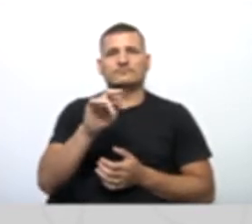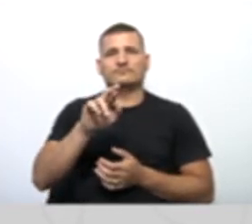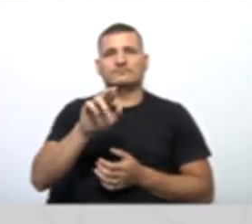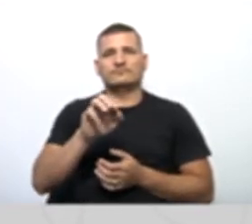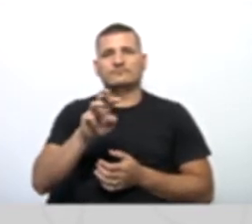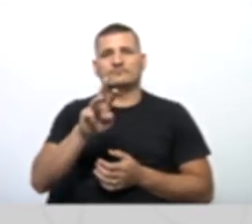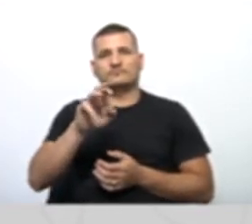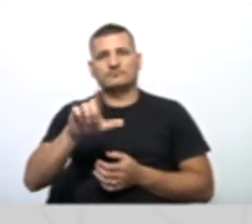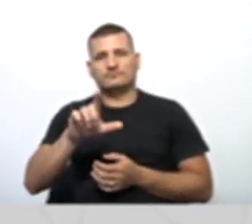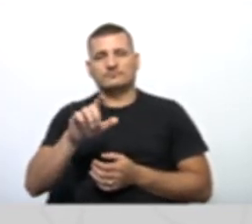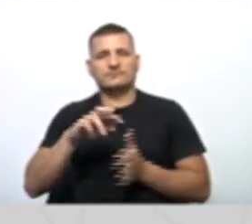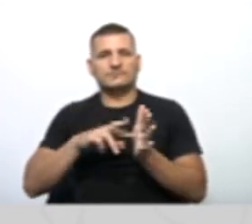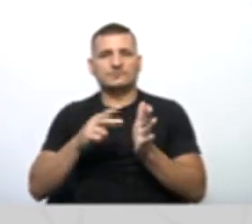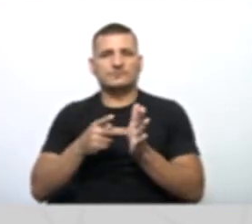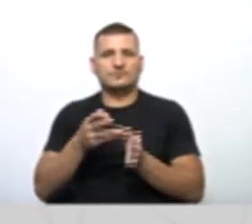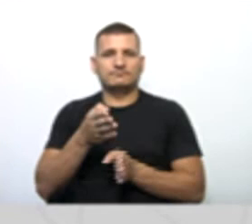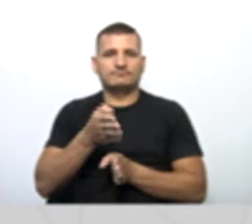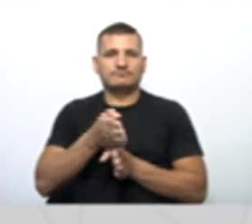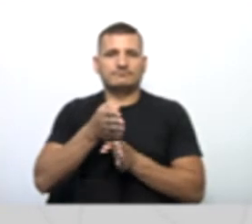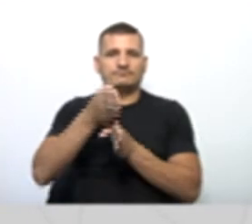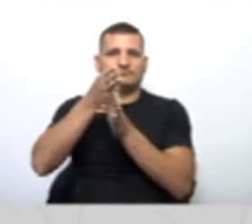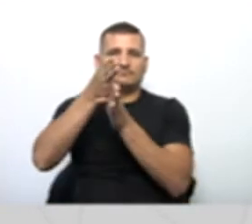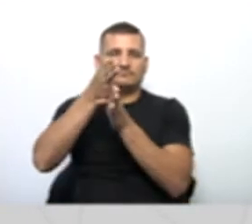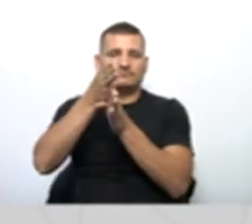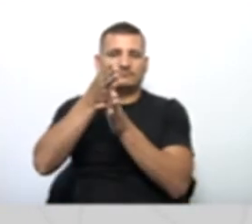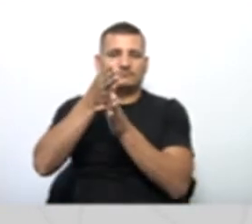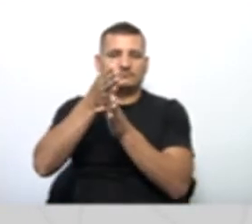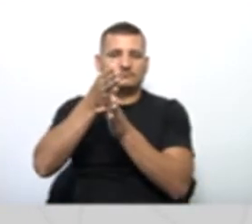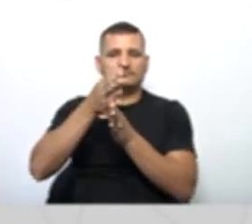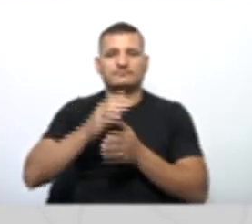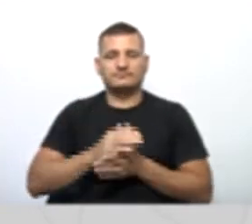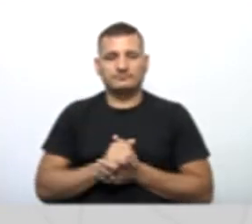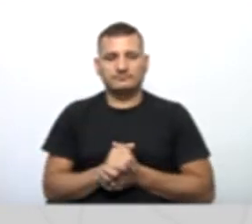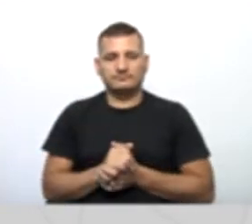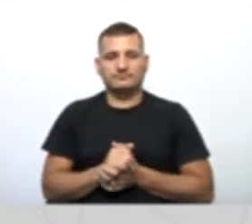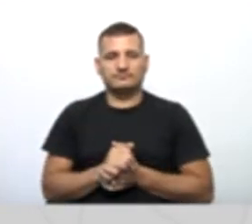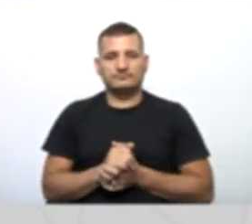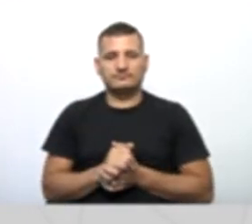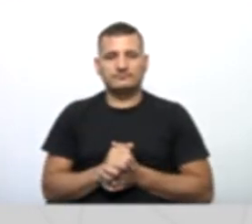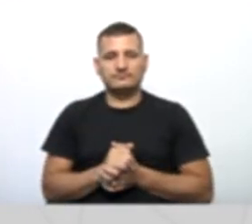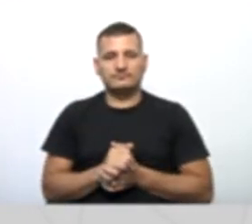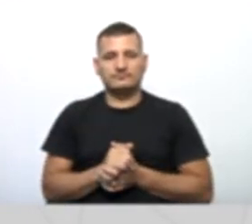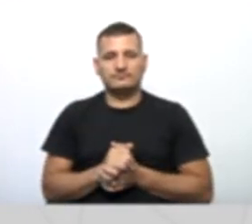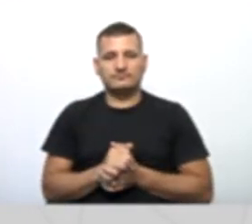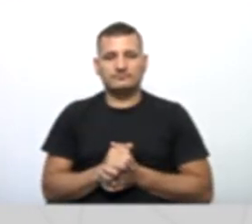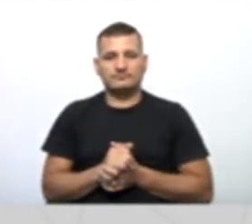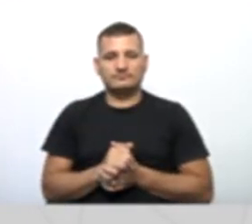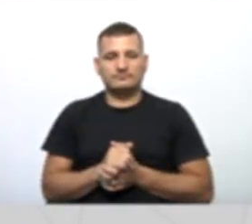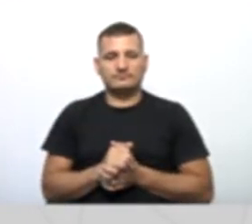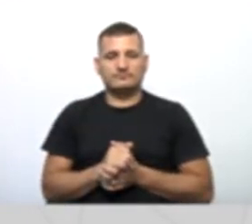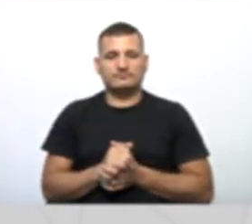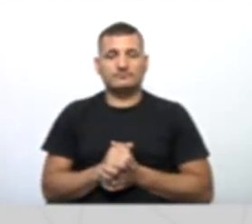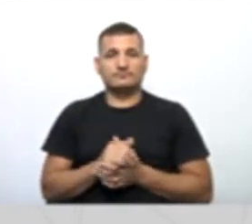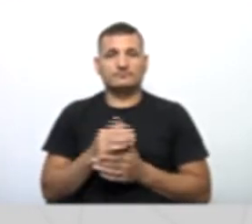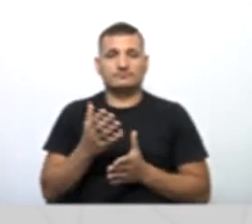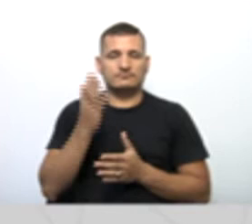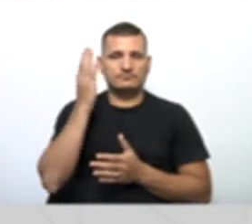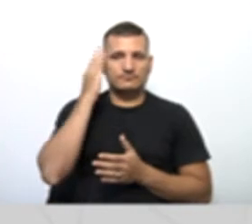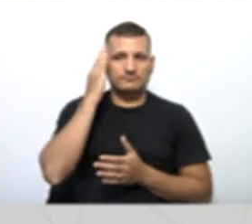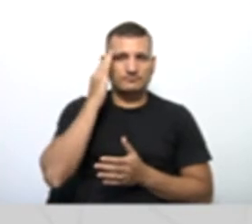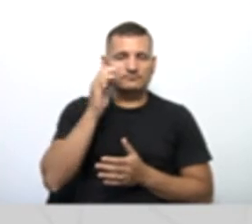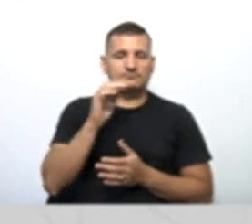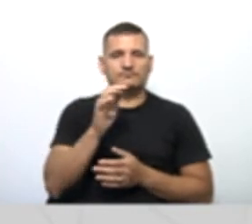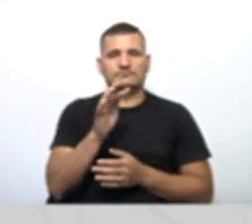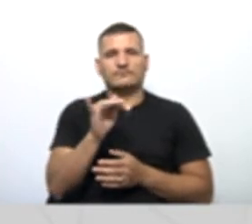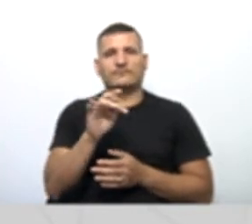parede de fogo em inglês, ok? Só a tradução literal aí. Para isso, então, sabendo do firewall e